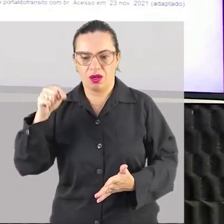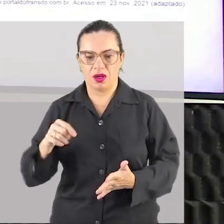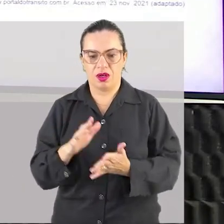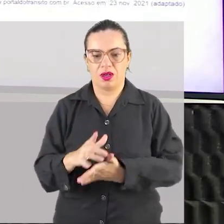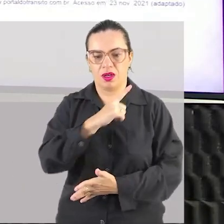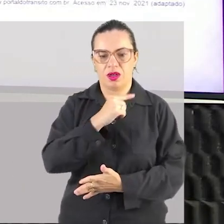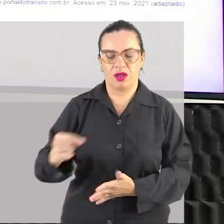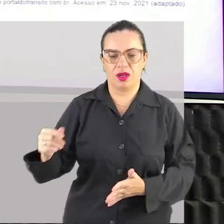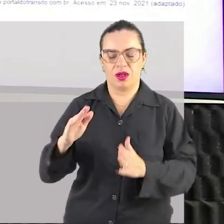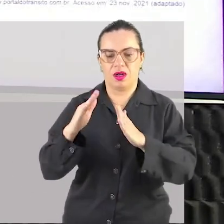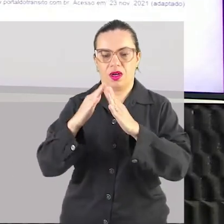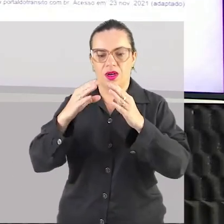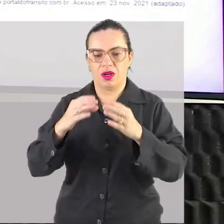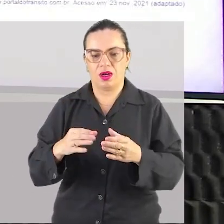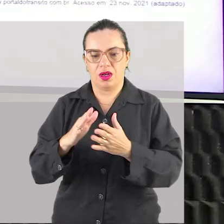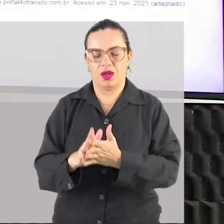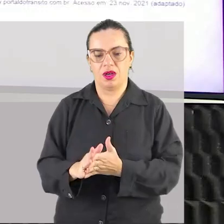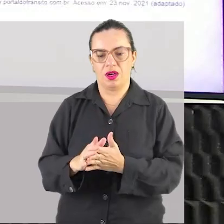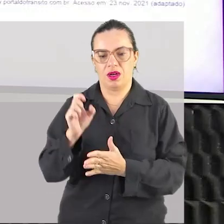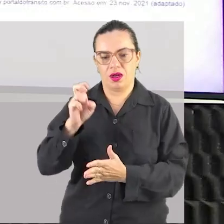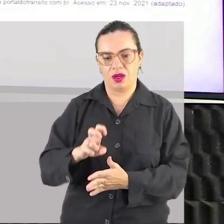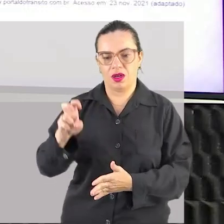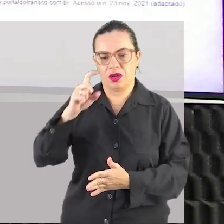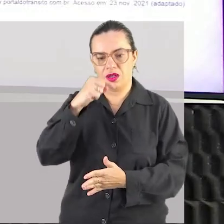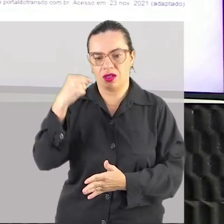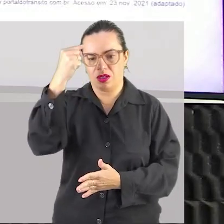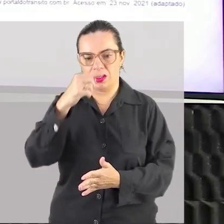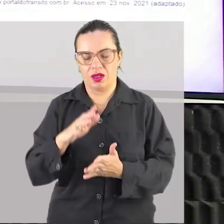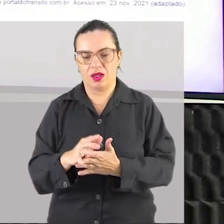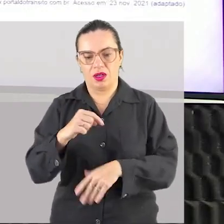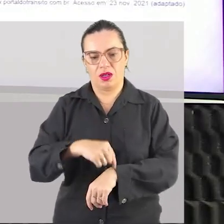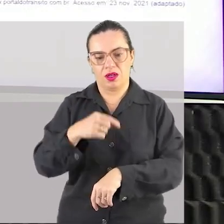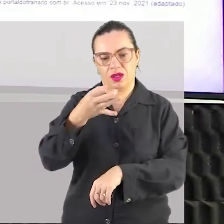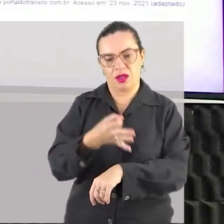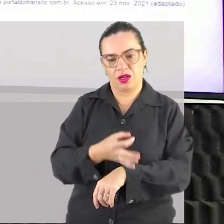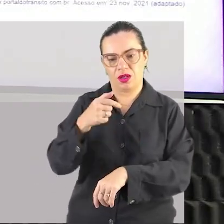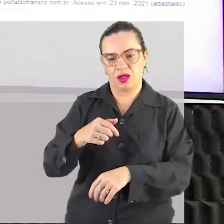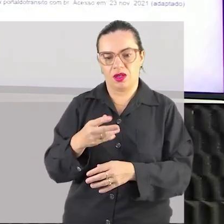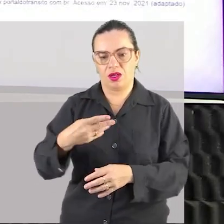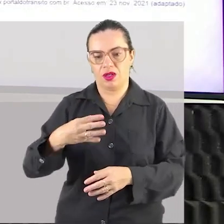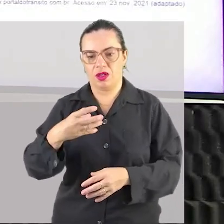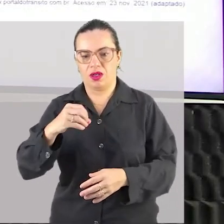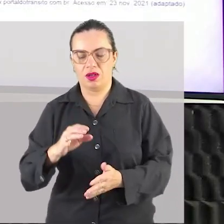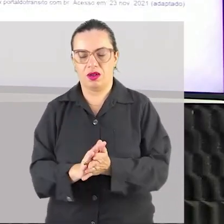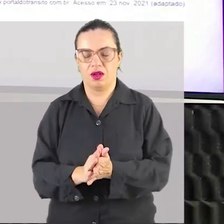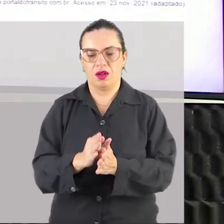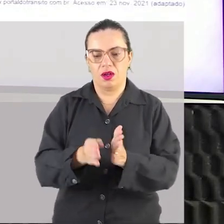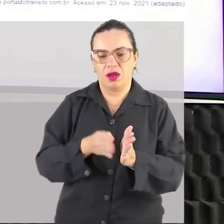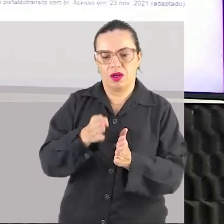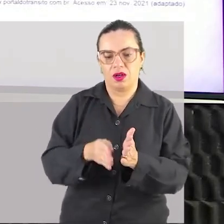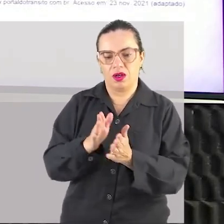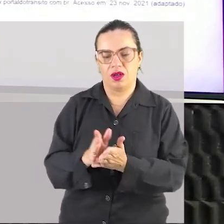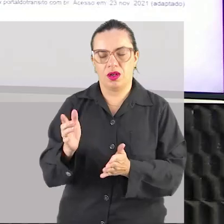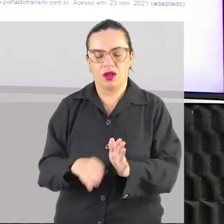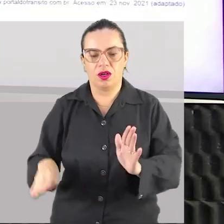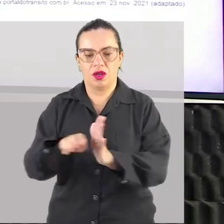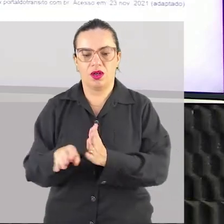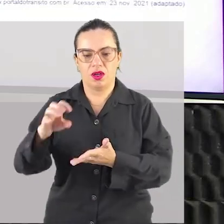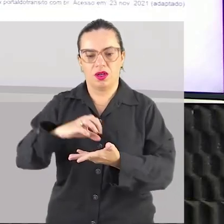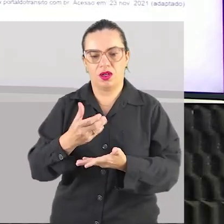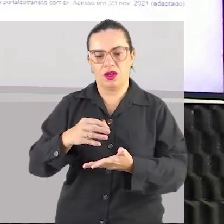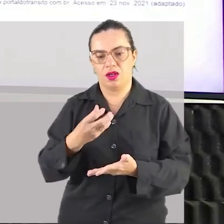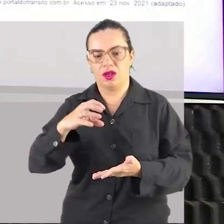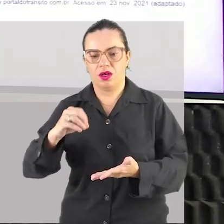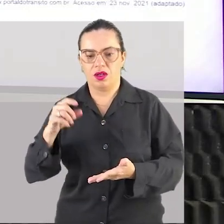casa às 5 peg o trem 5:20 chego na central umas 6:50 pego o ônibus e chego no trabalho mais ou